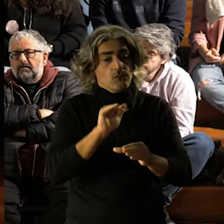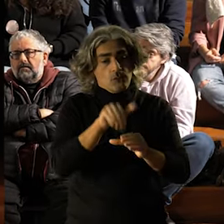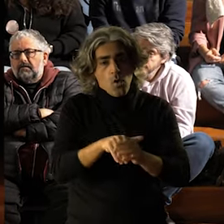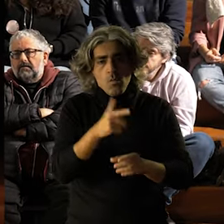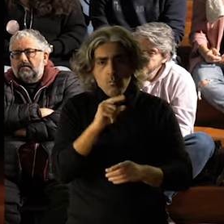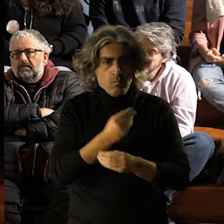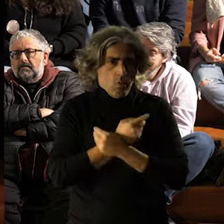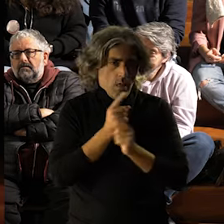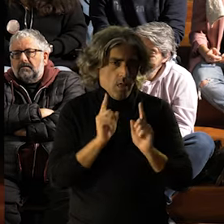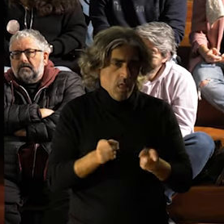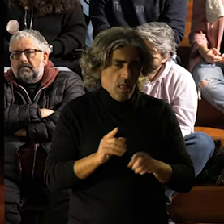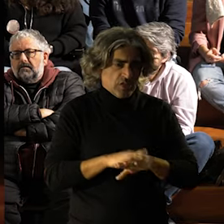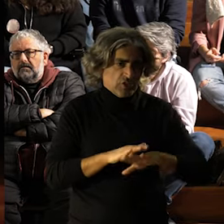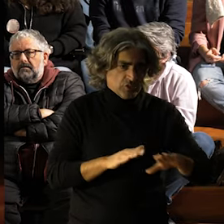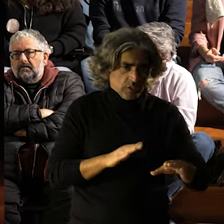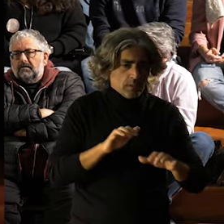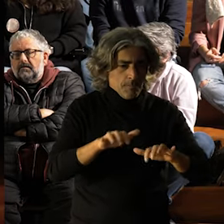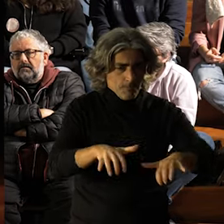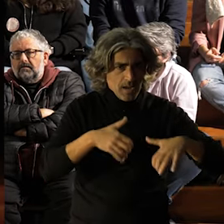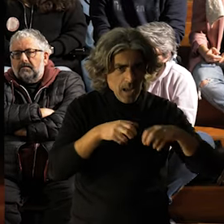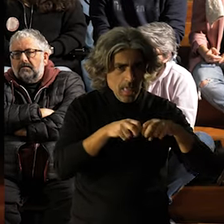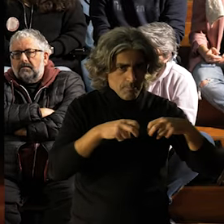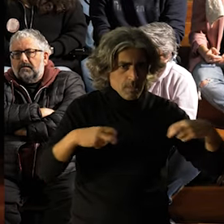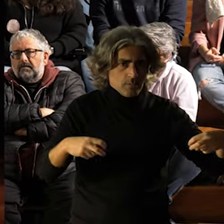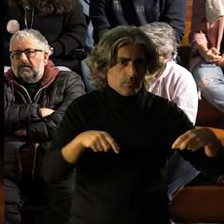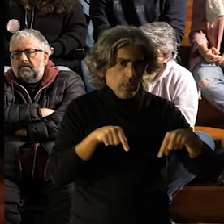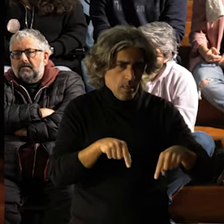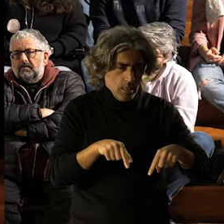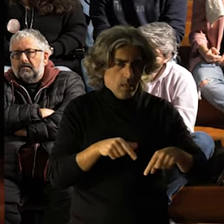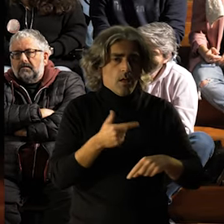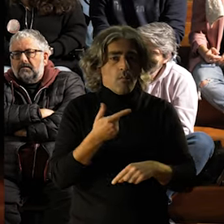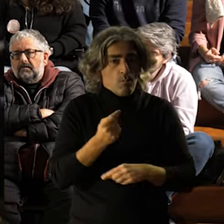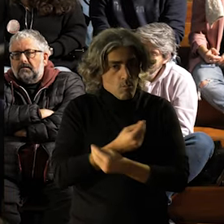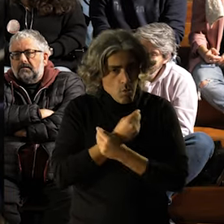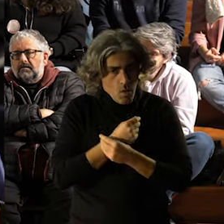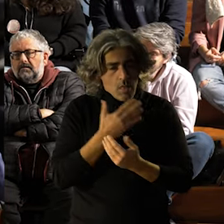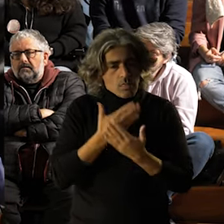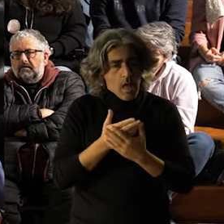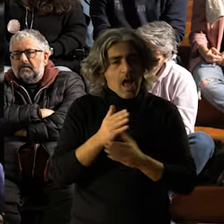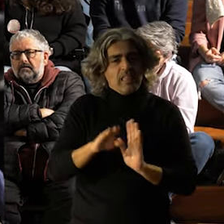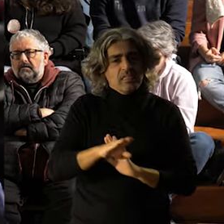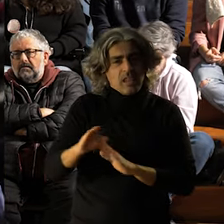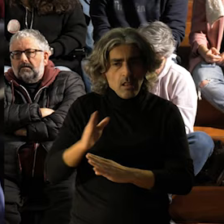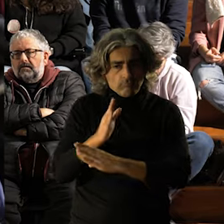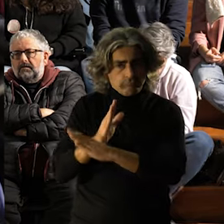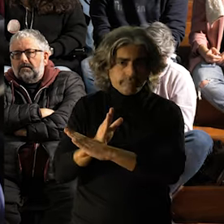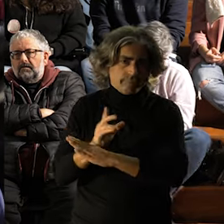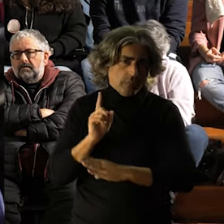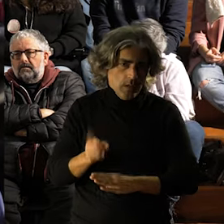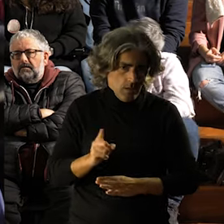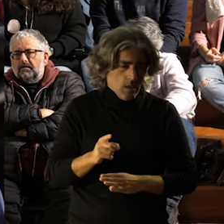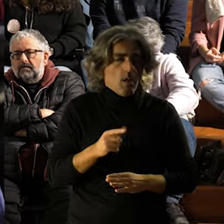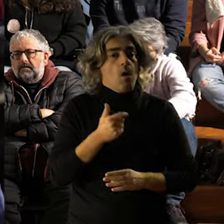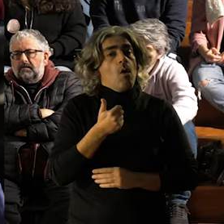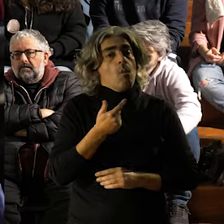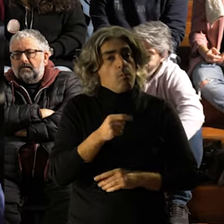no Bloco que elege esquerda para o Parlamento. É o voto no Bloco que trava a direita. É o voto no Bloco que